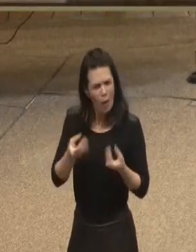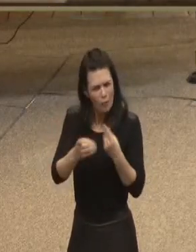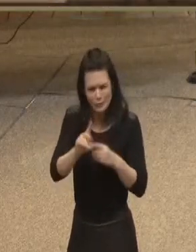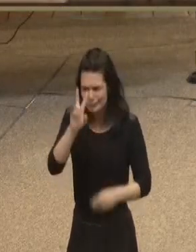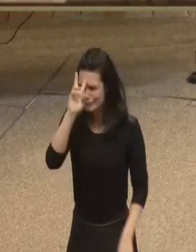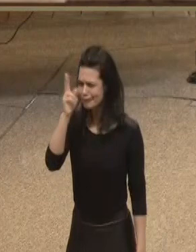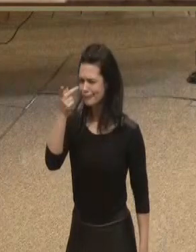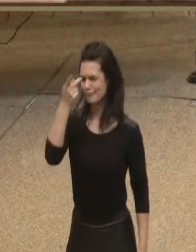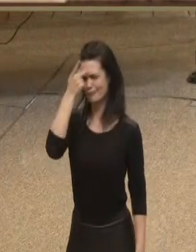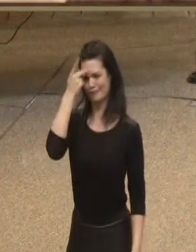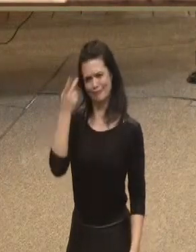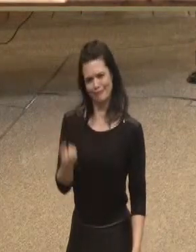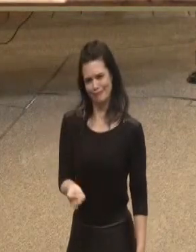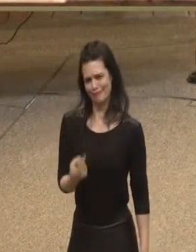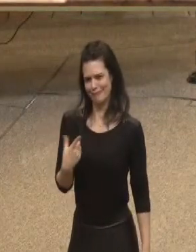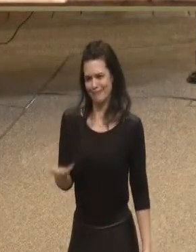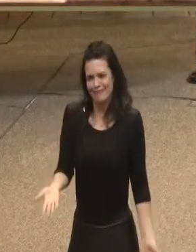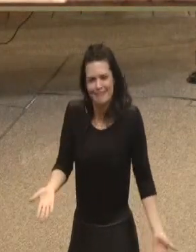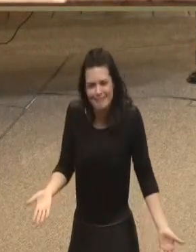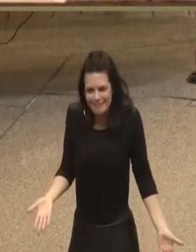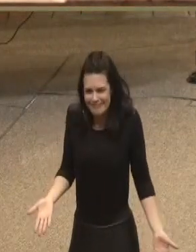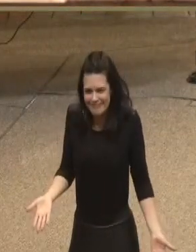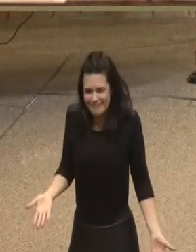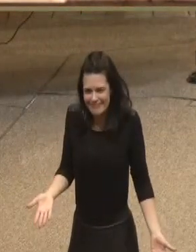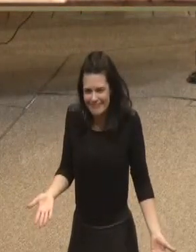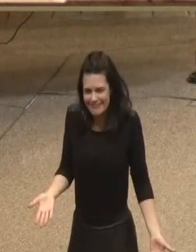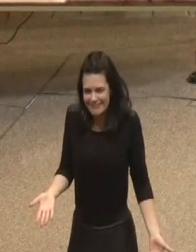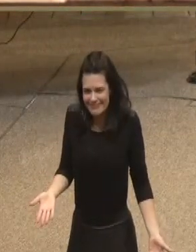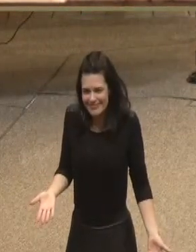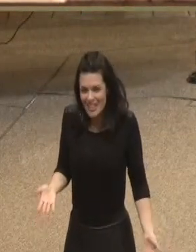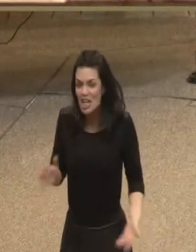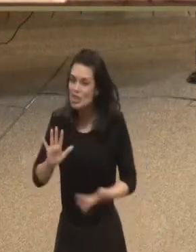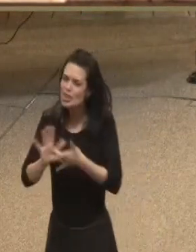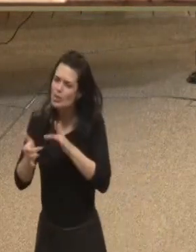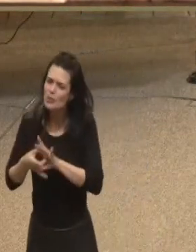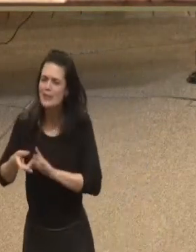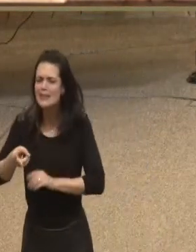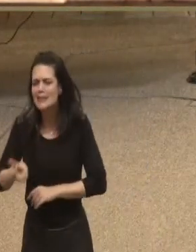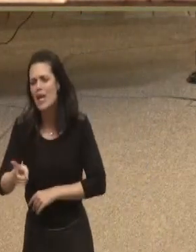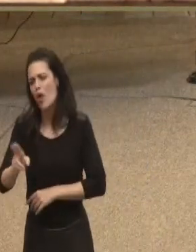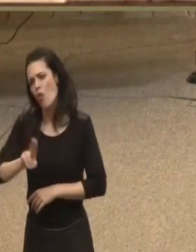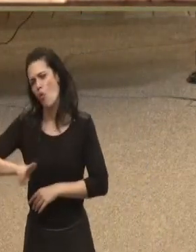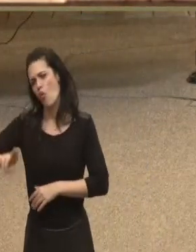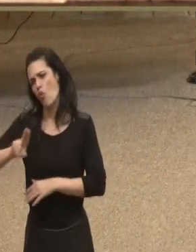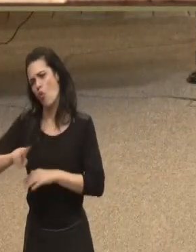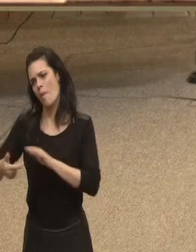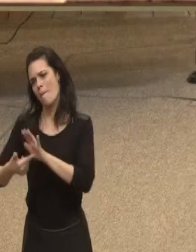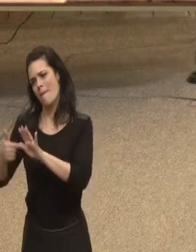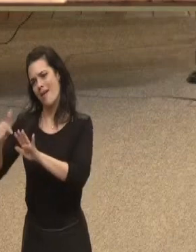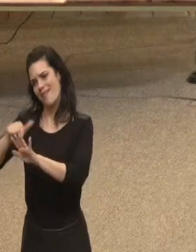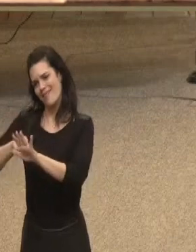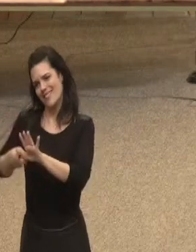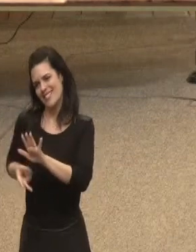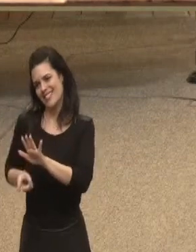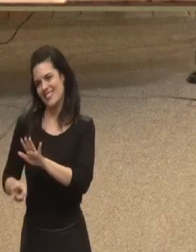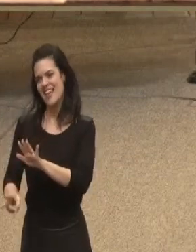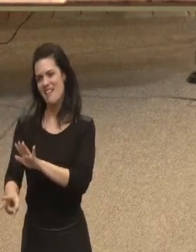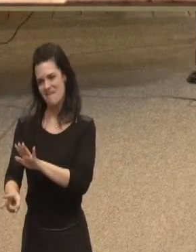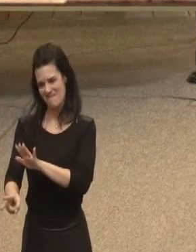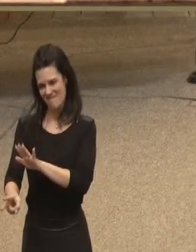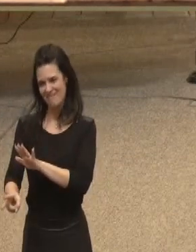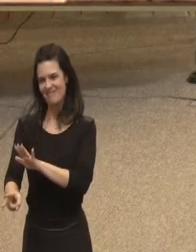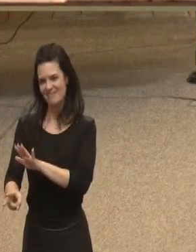é muito comum. Jesus falava àqueles homens sobre verdades